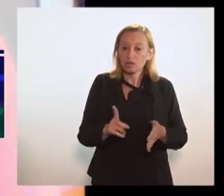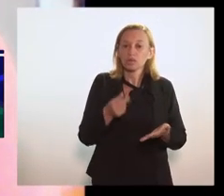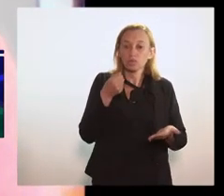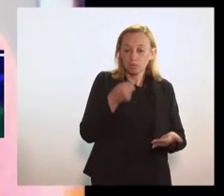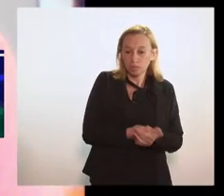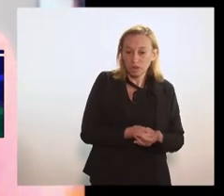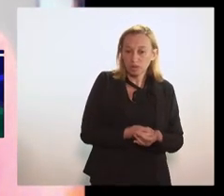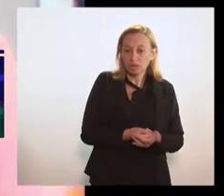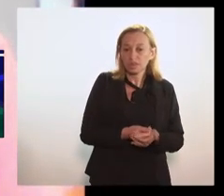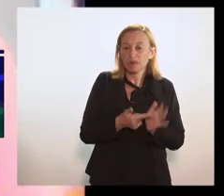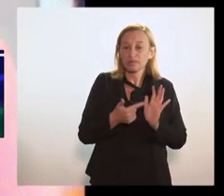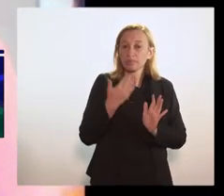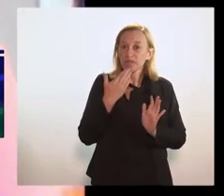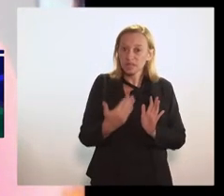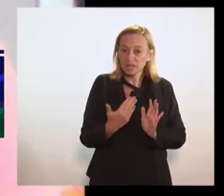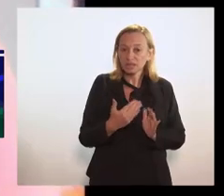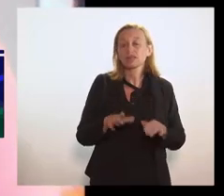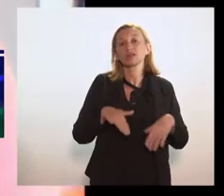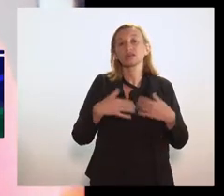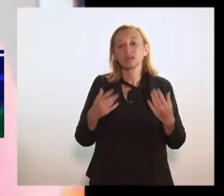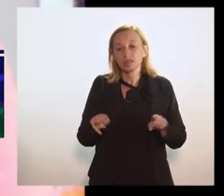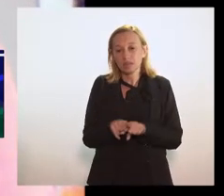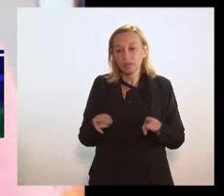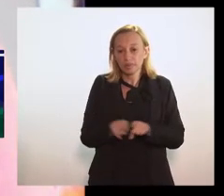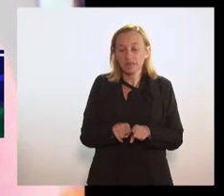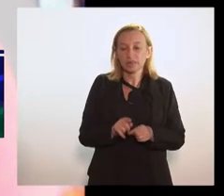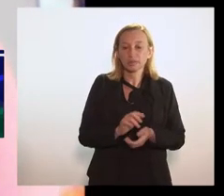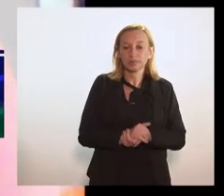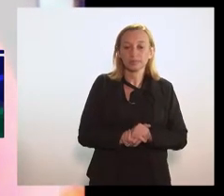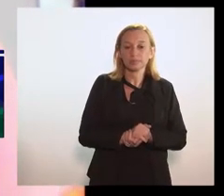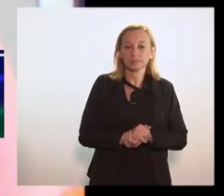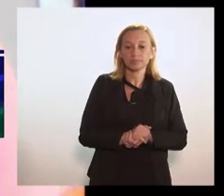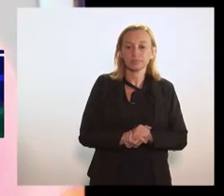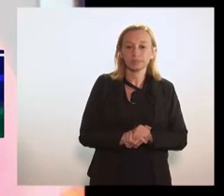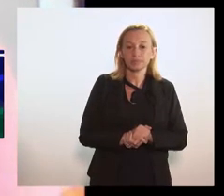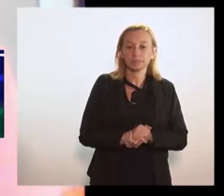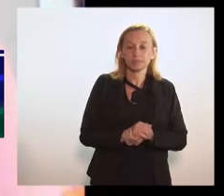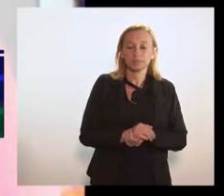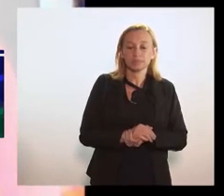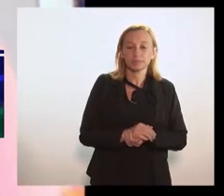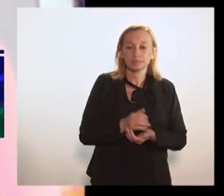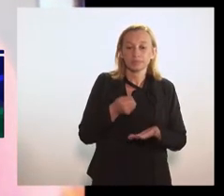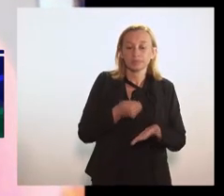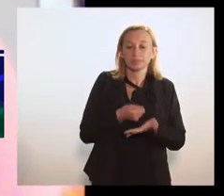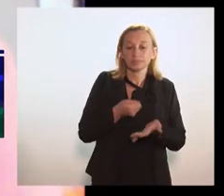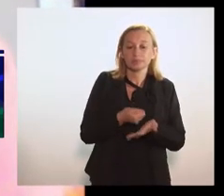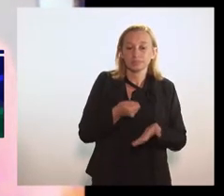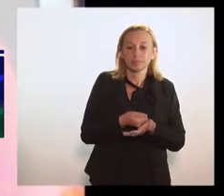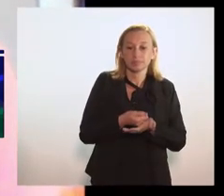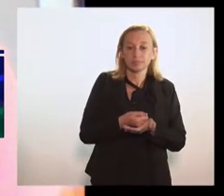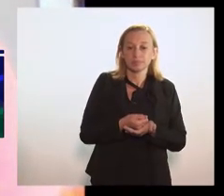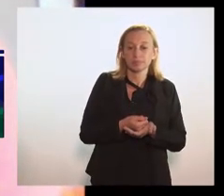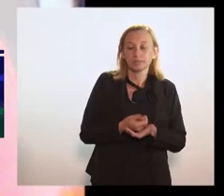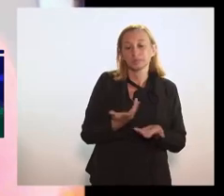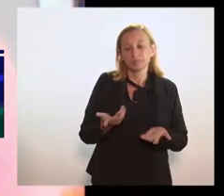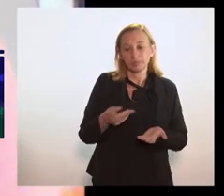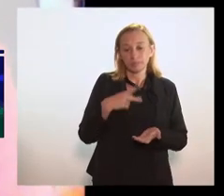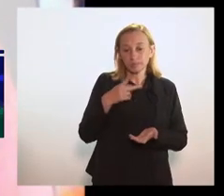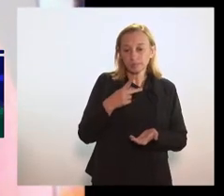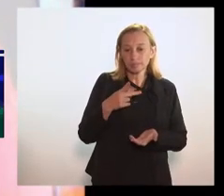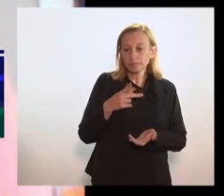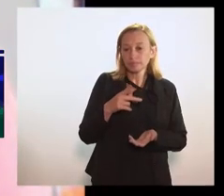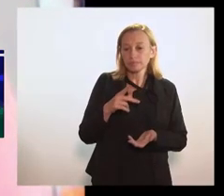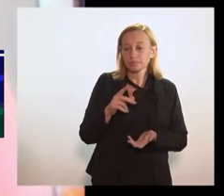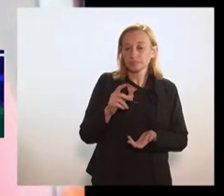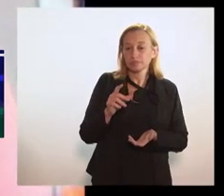estava pré-determinado, e talvez estabelecendo até critérios rigorosos demais para se considerar o que seria uma